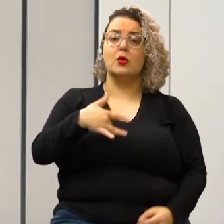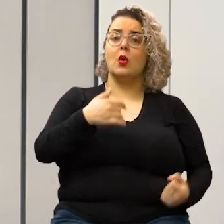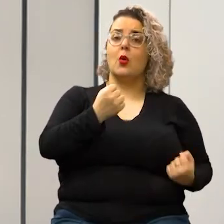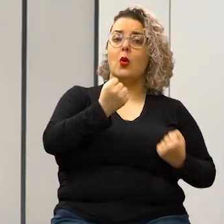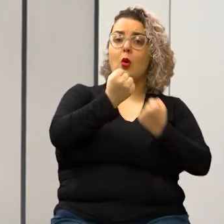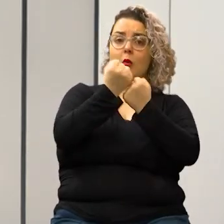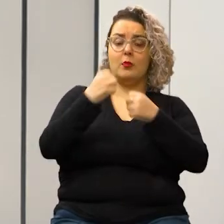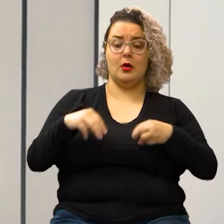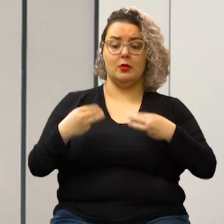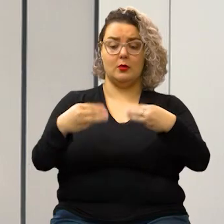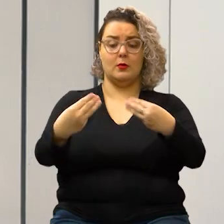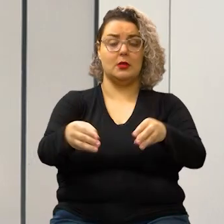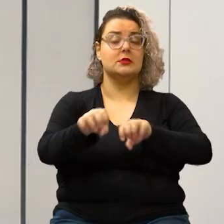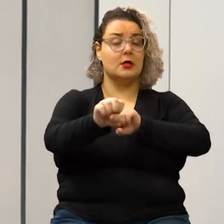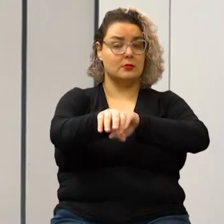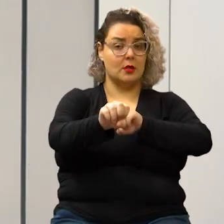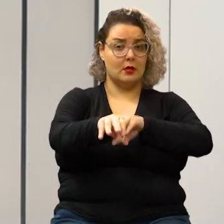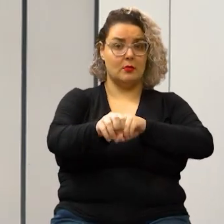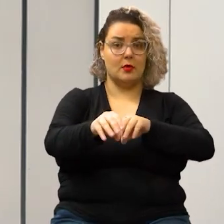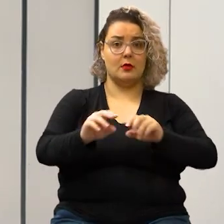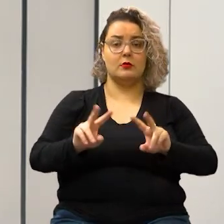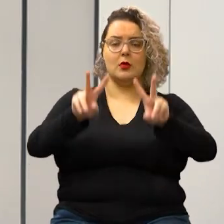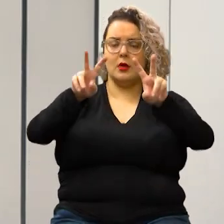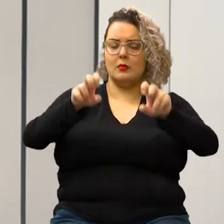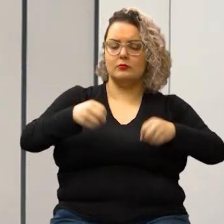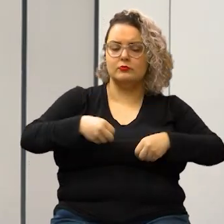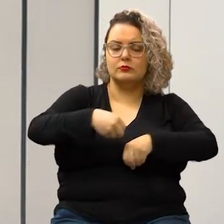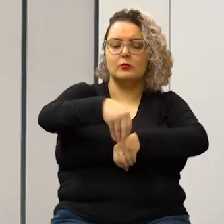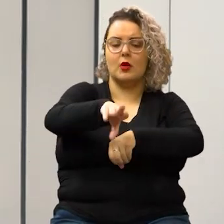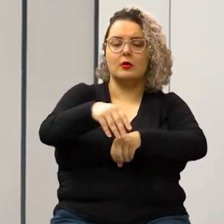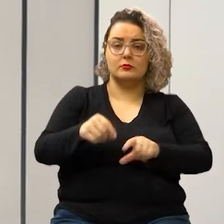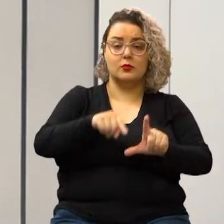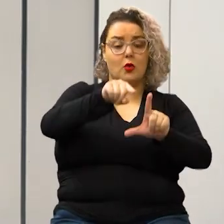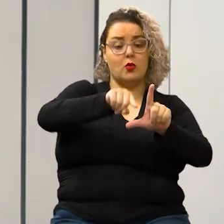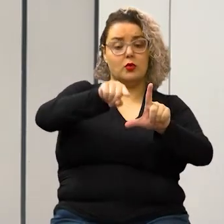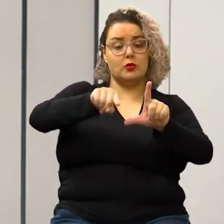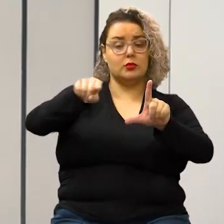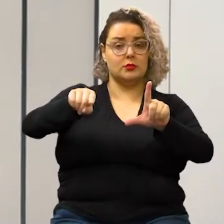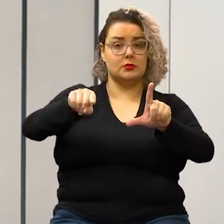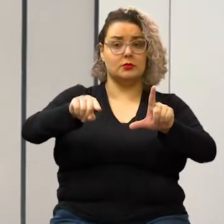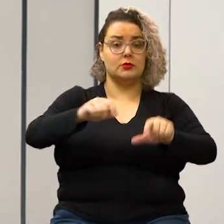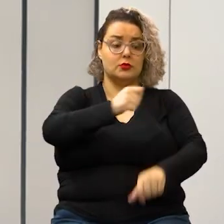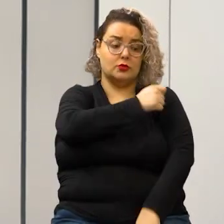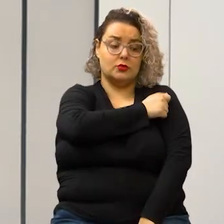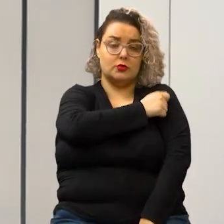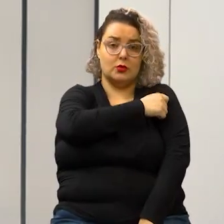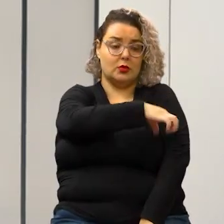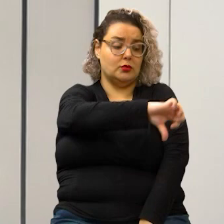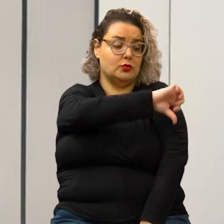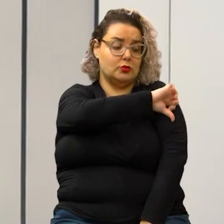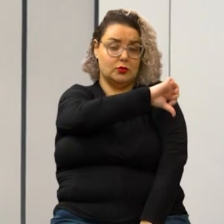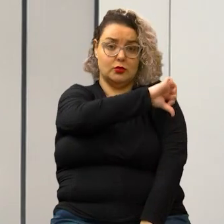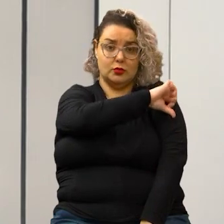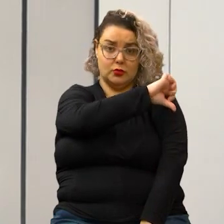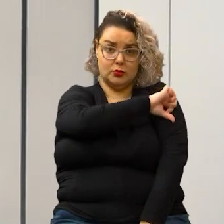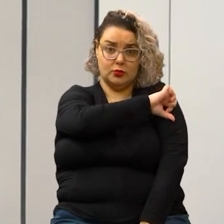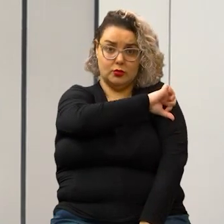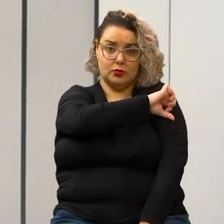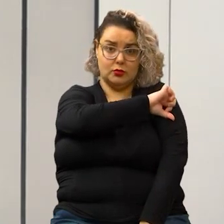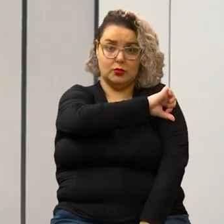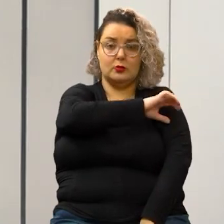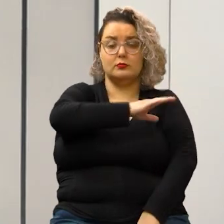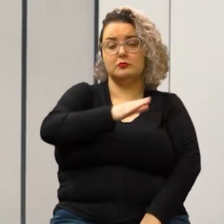do Ministério da Educação, que traz os indicadores comparáveis dos escolares do 9º ano do ensino fundamental